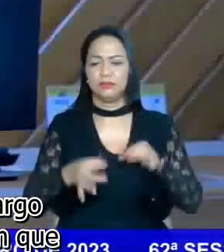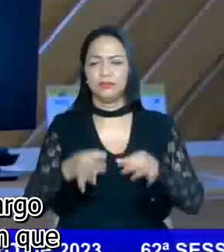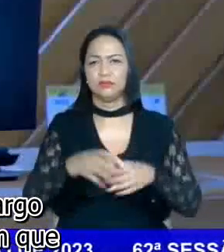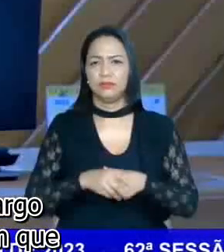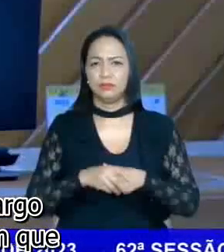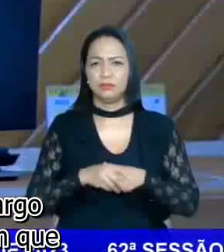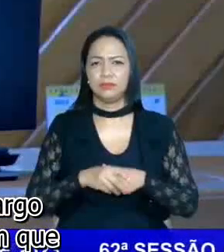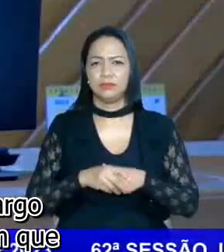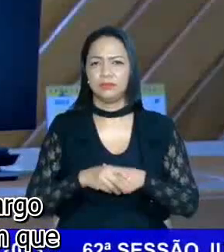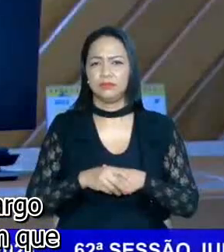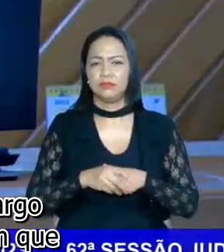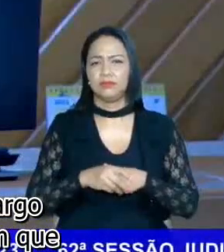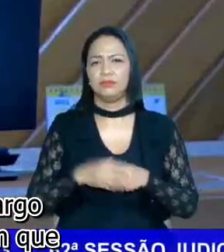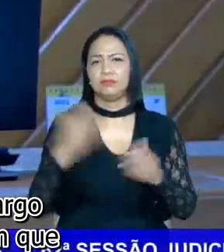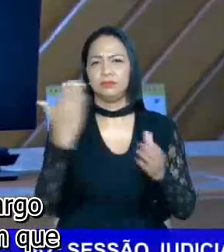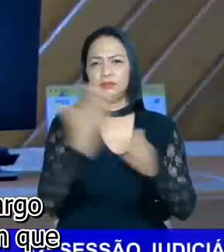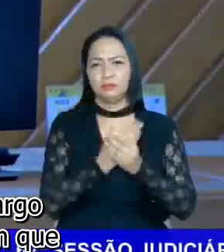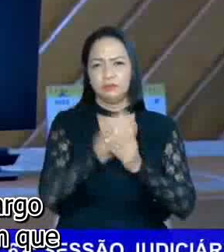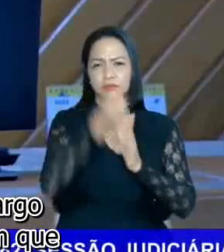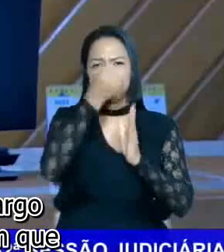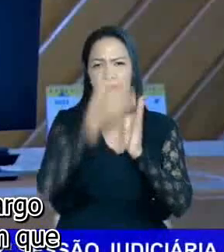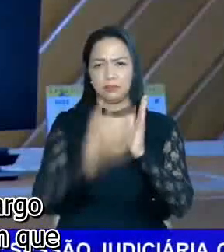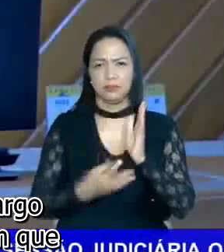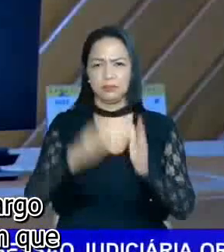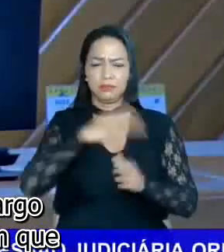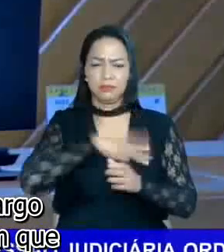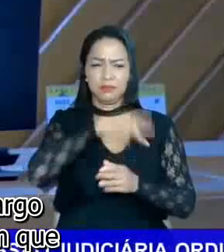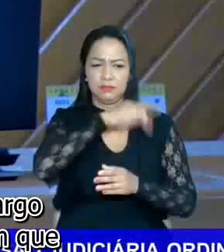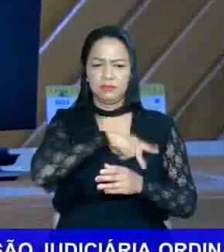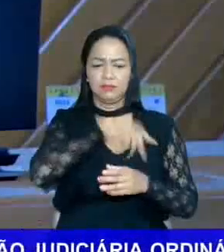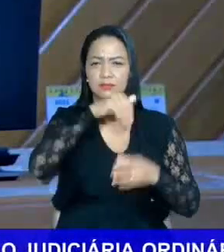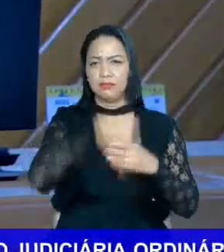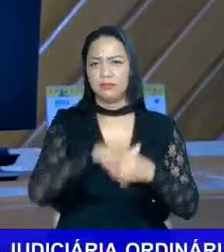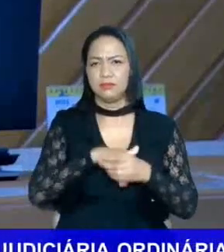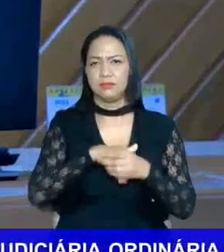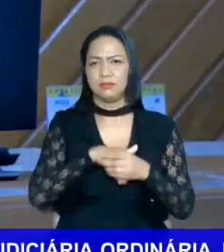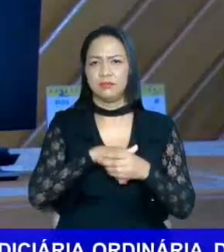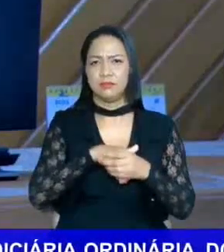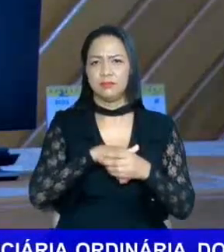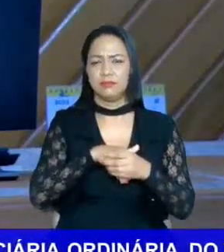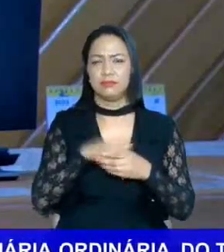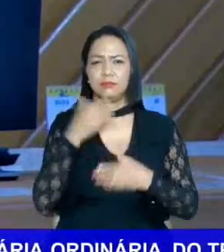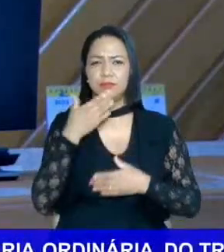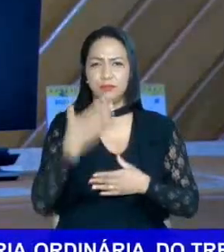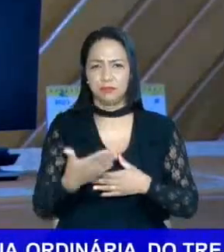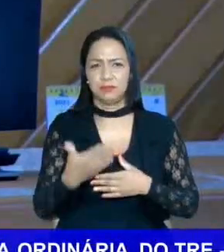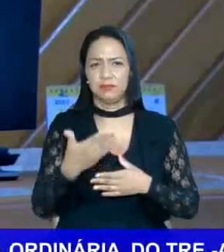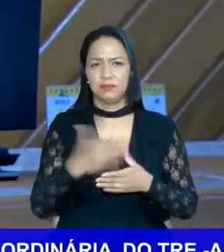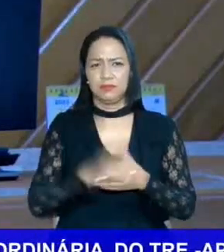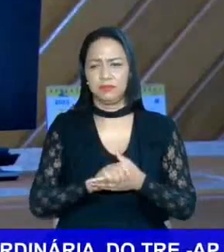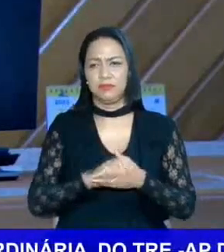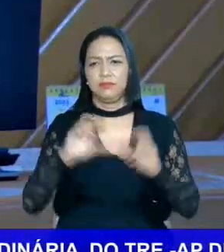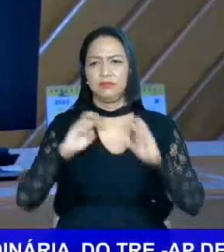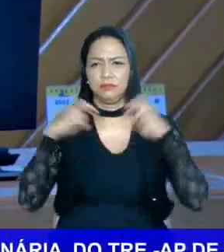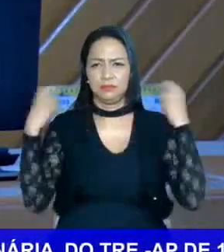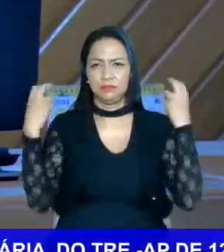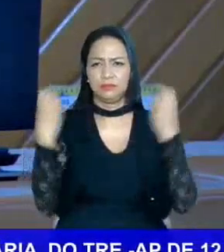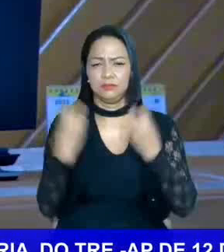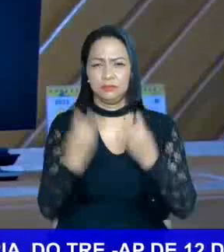de embargo de Na declaração. tela, o representante do Ministério Público, Eleitoral, doutor em que Milton se Santos. pede para essa egregia corte